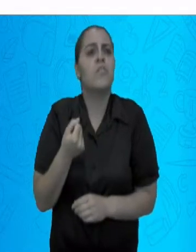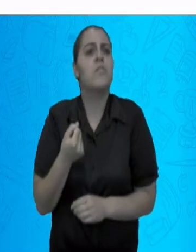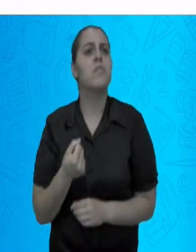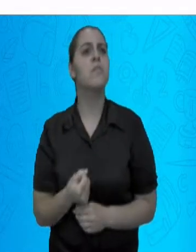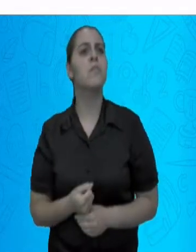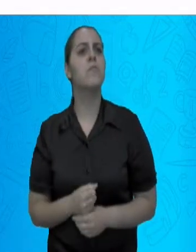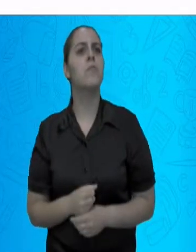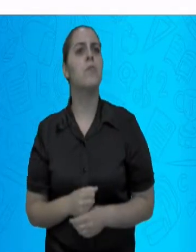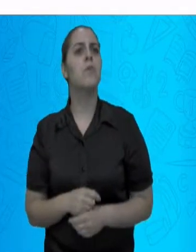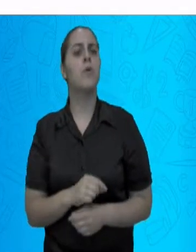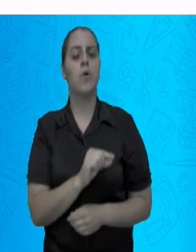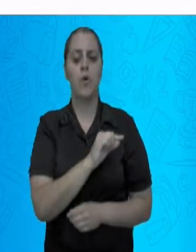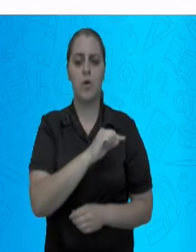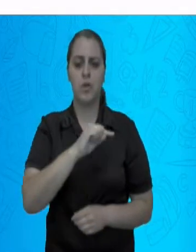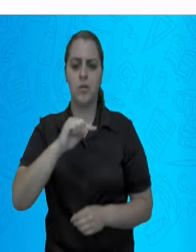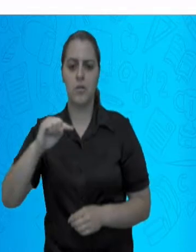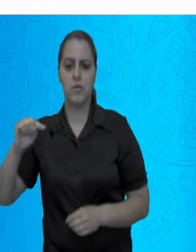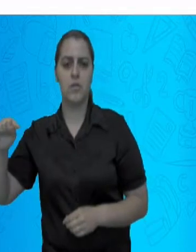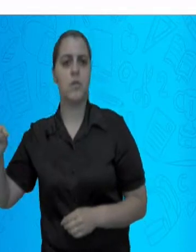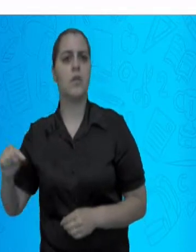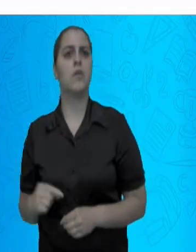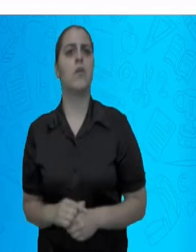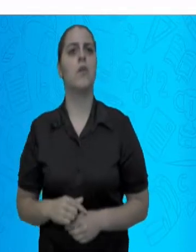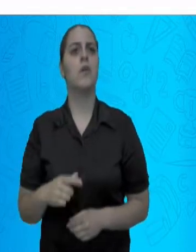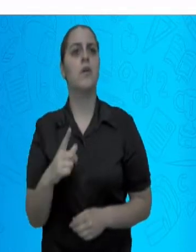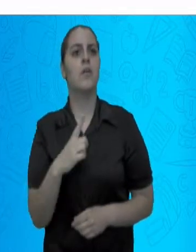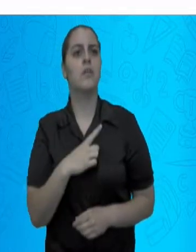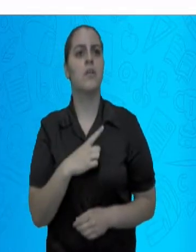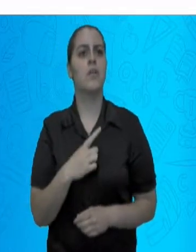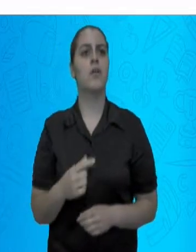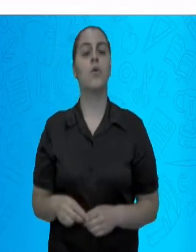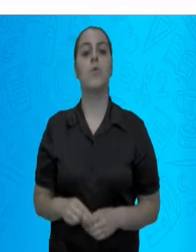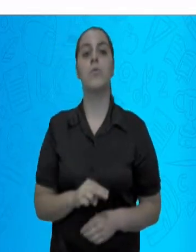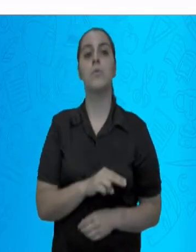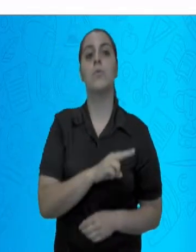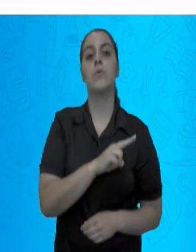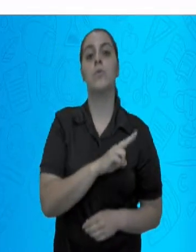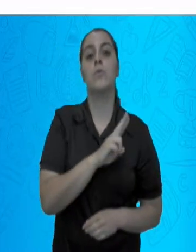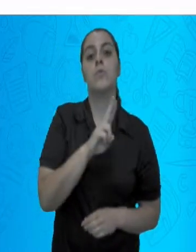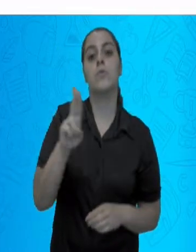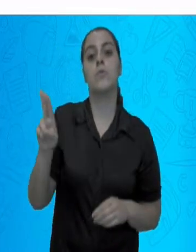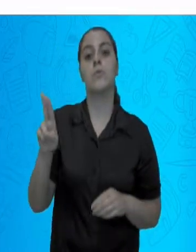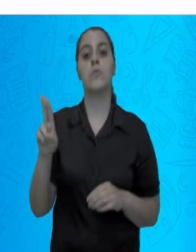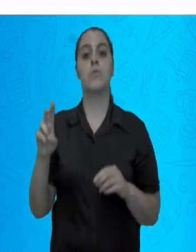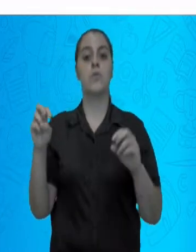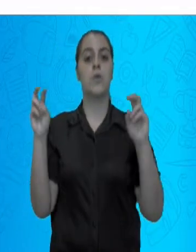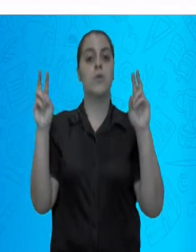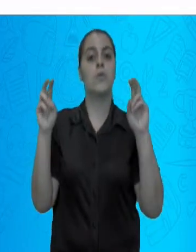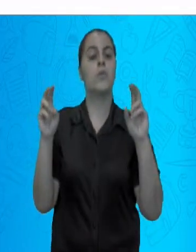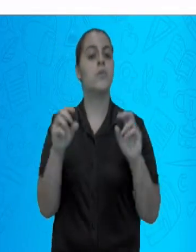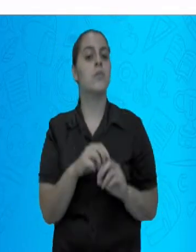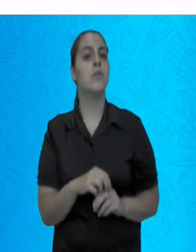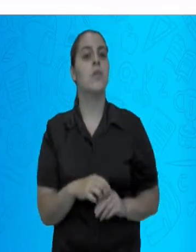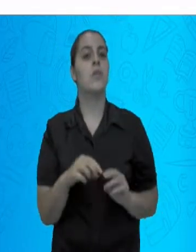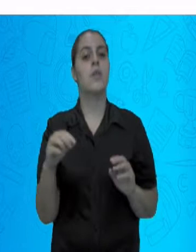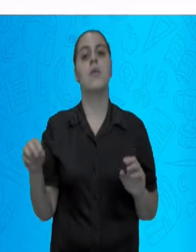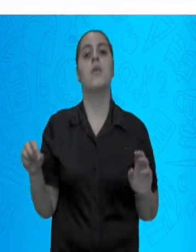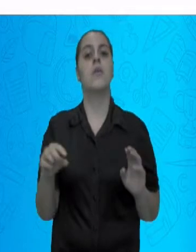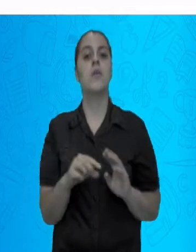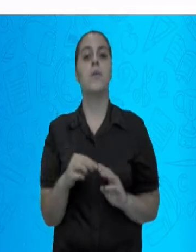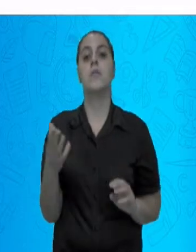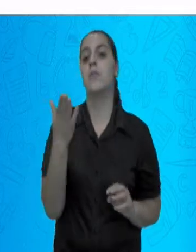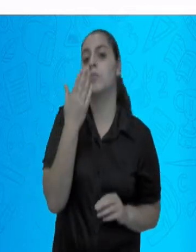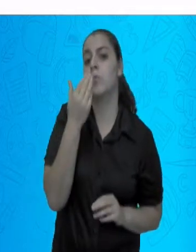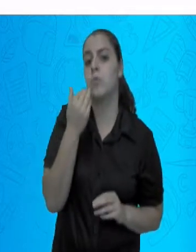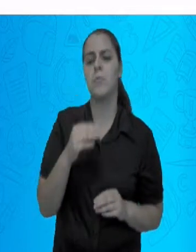né? E o horizontal, que está os tipos das comidas.